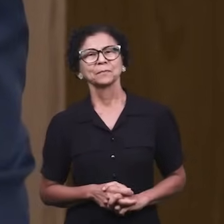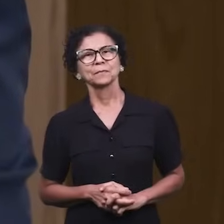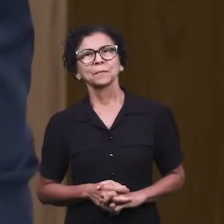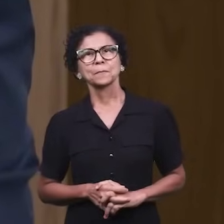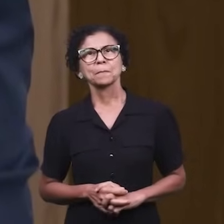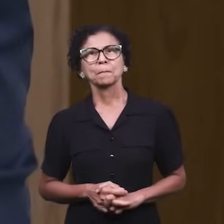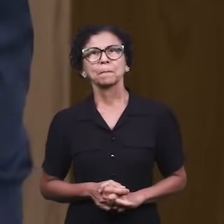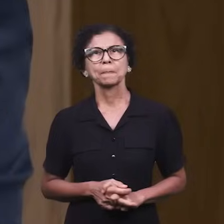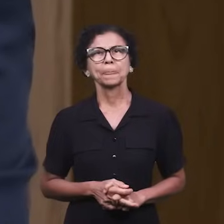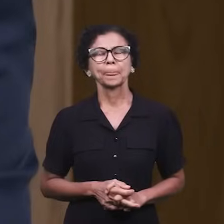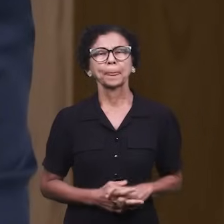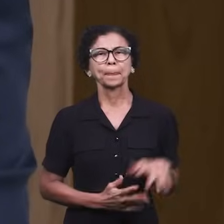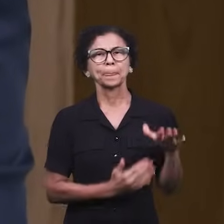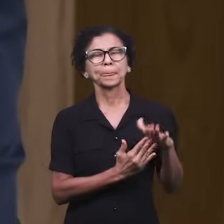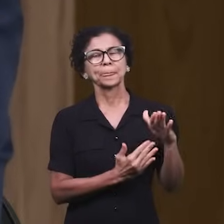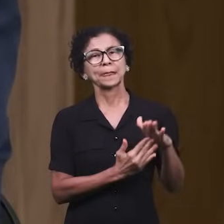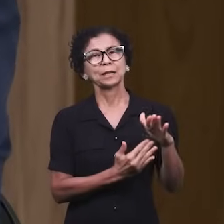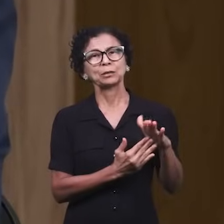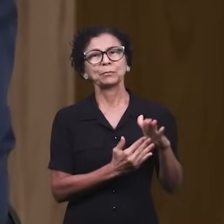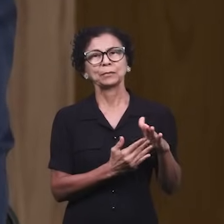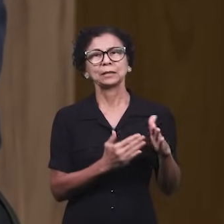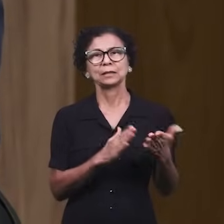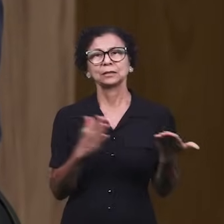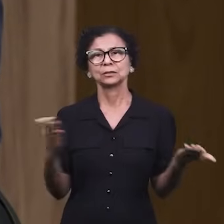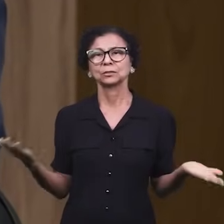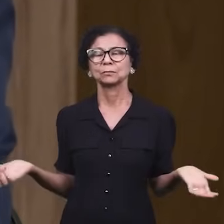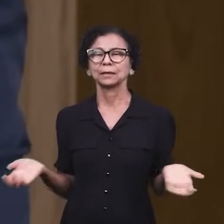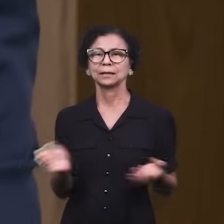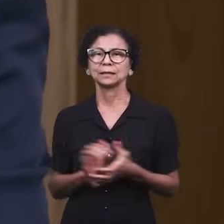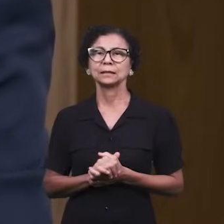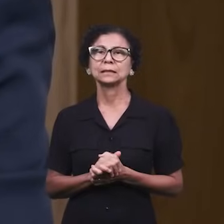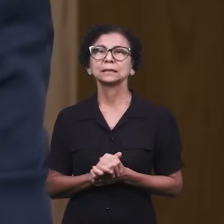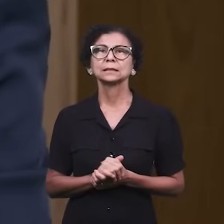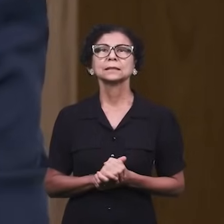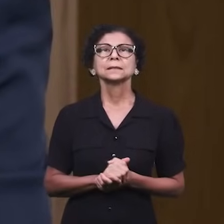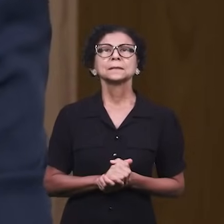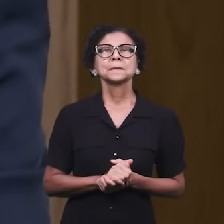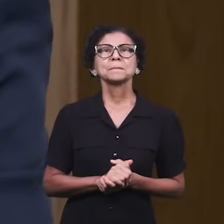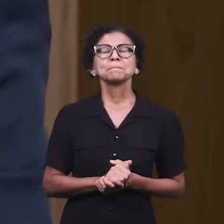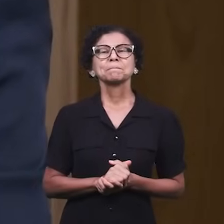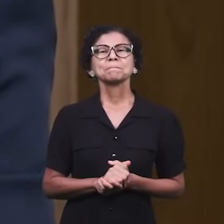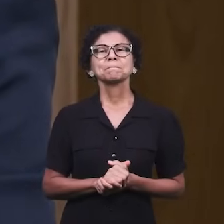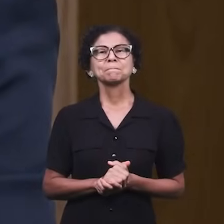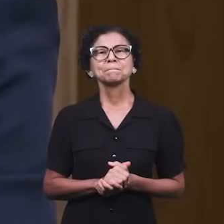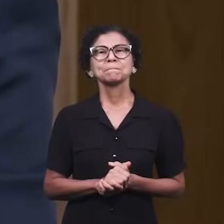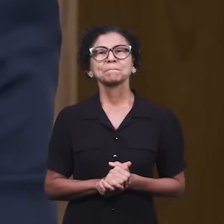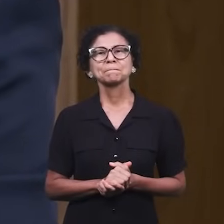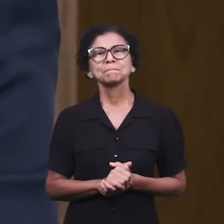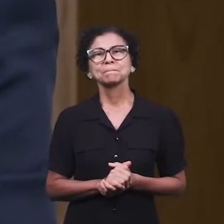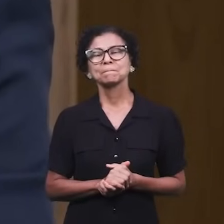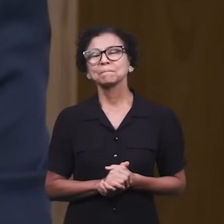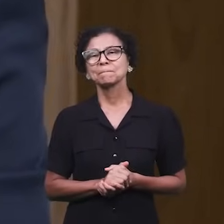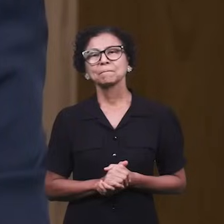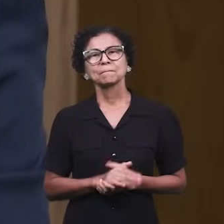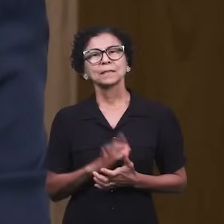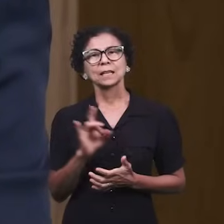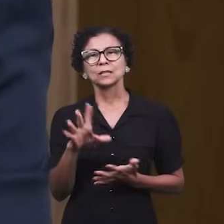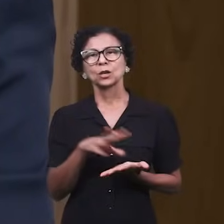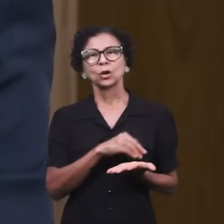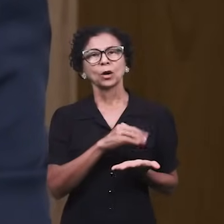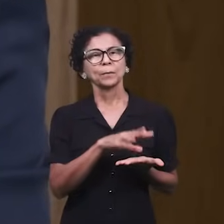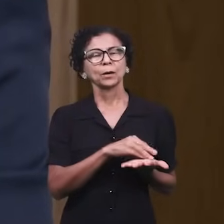relativo. Então, depois de Einstein, tudo acabou sendo relativo. E sobre essa relatividade, né? Só mesmo a